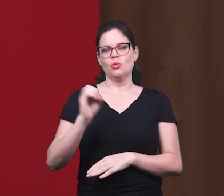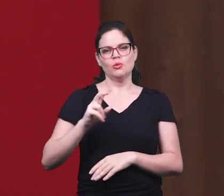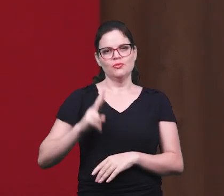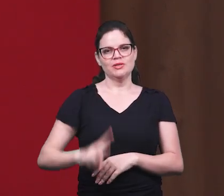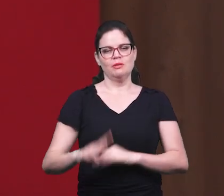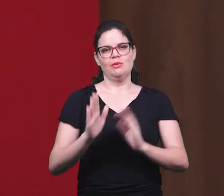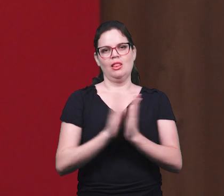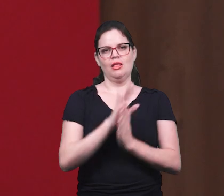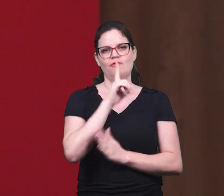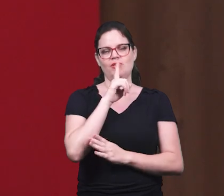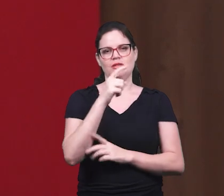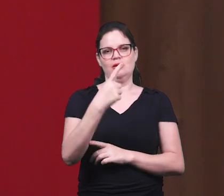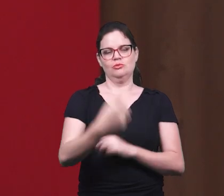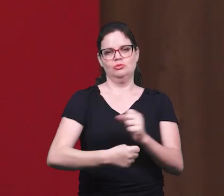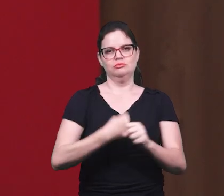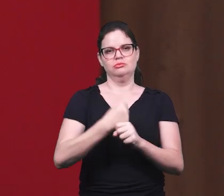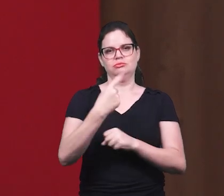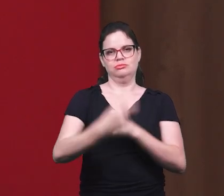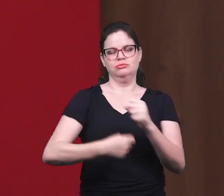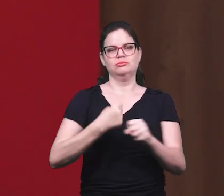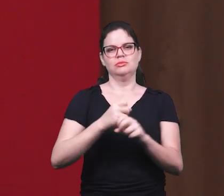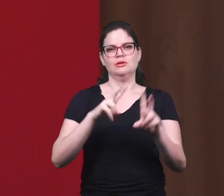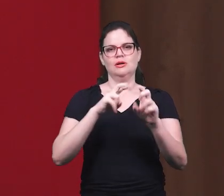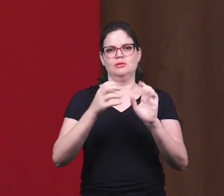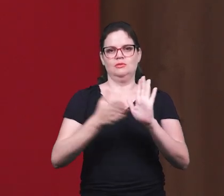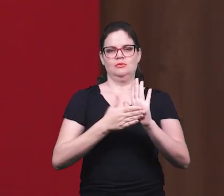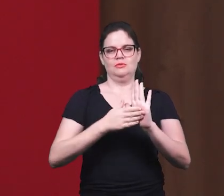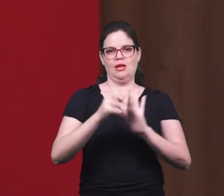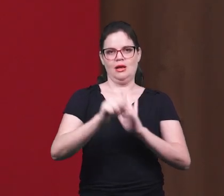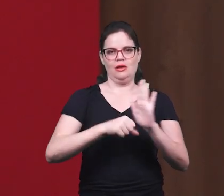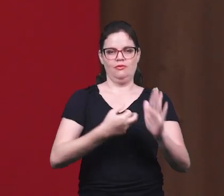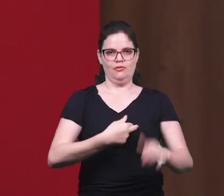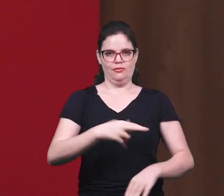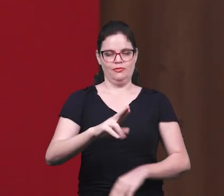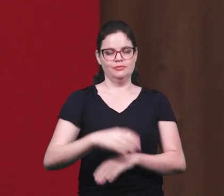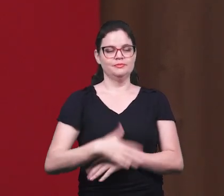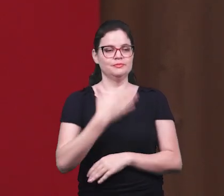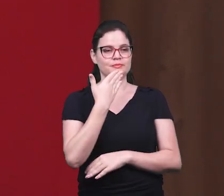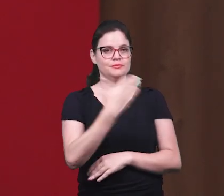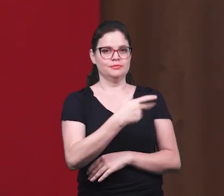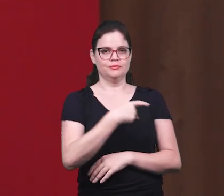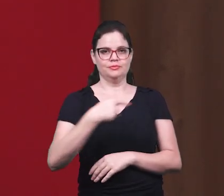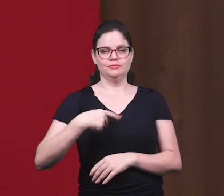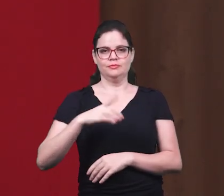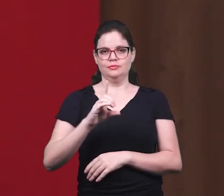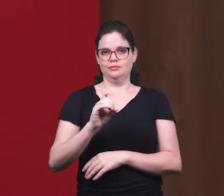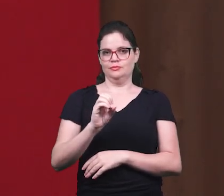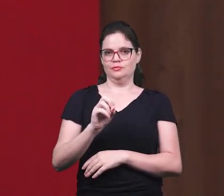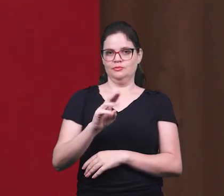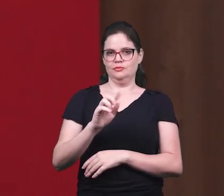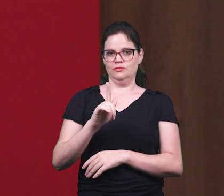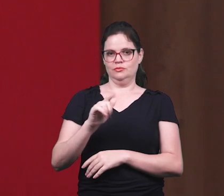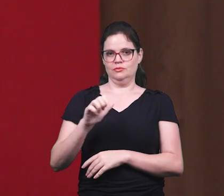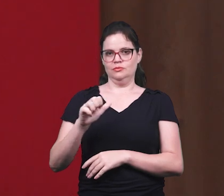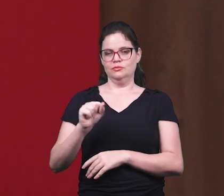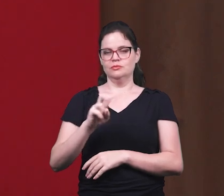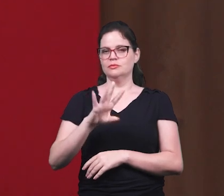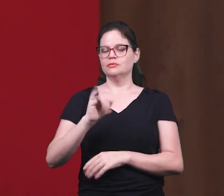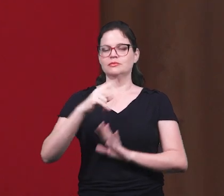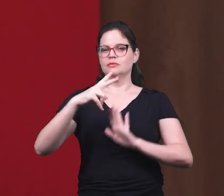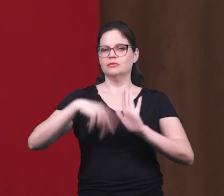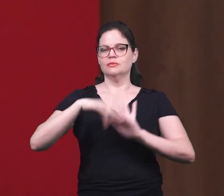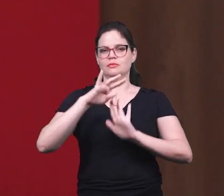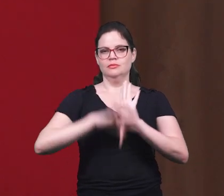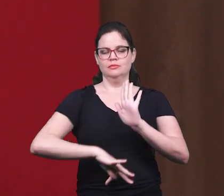comemora esse período da reforma. Eu vou passar para o pastor Douglas, que vai ler um texto